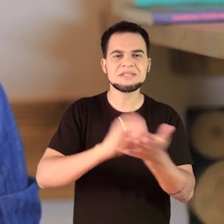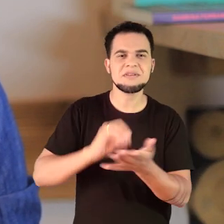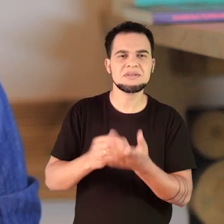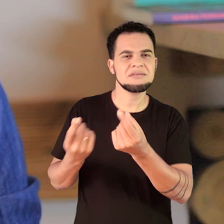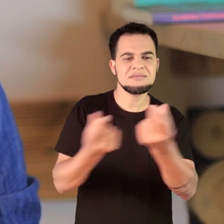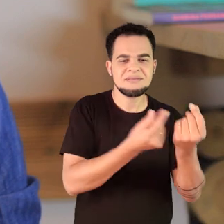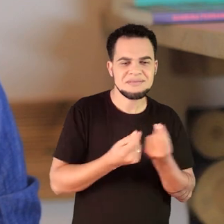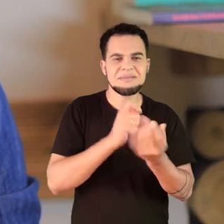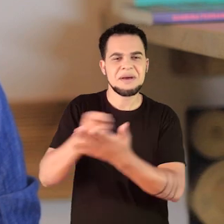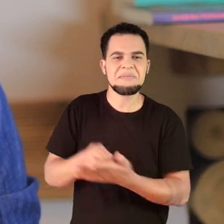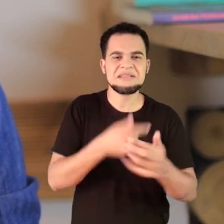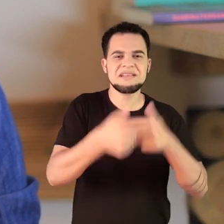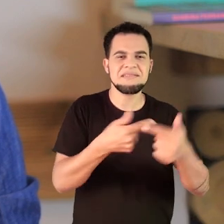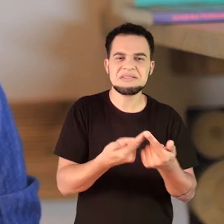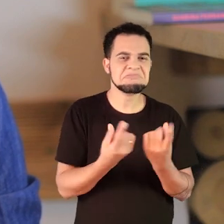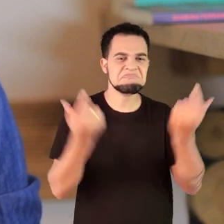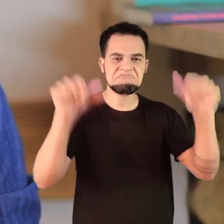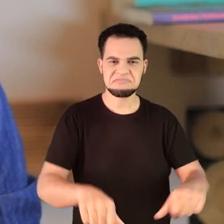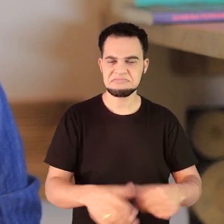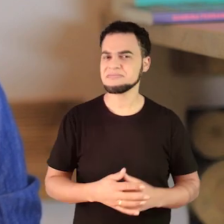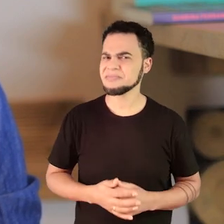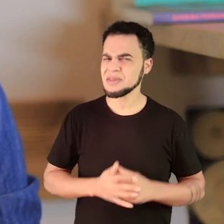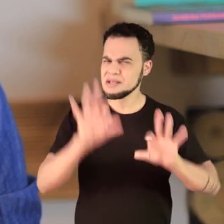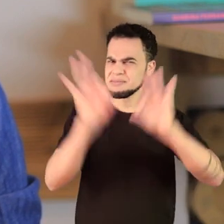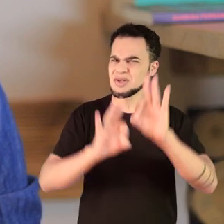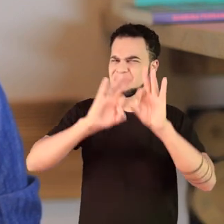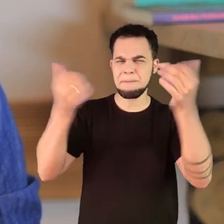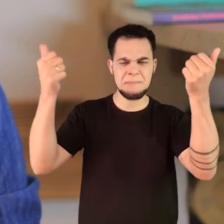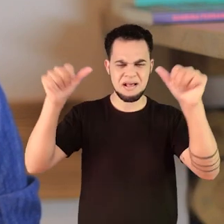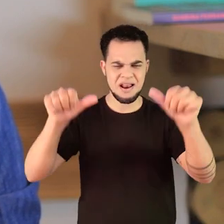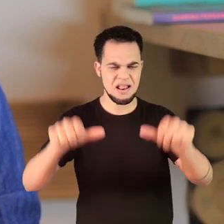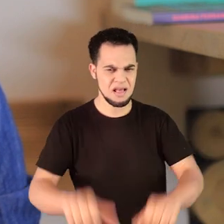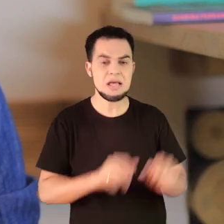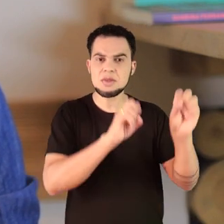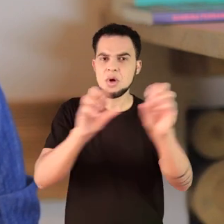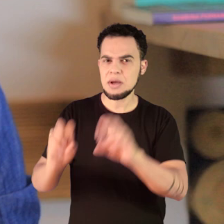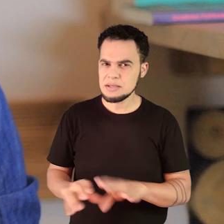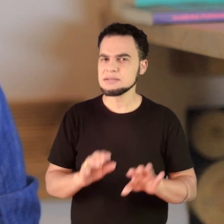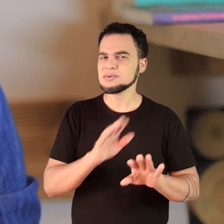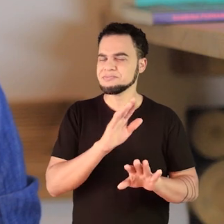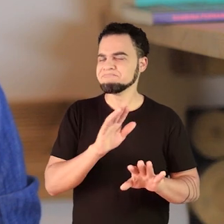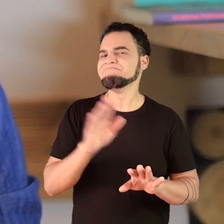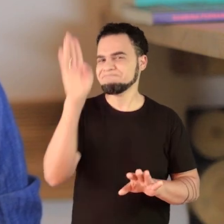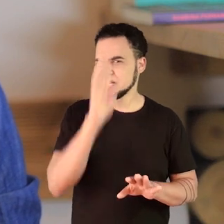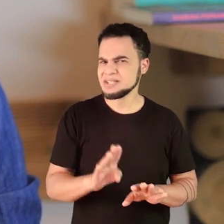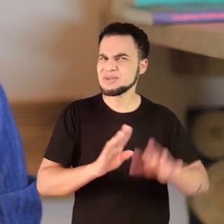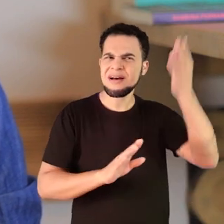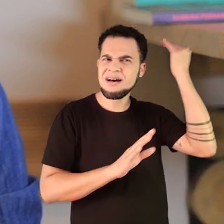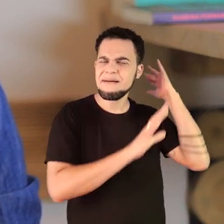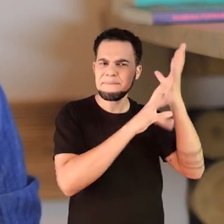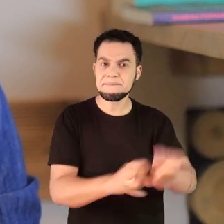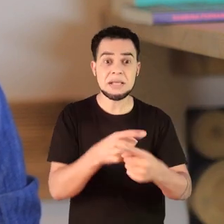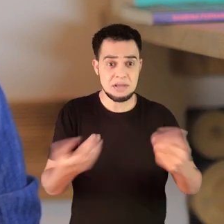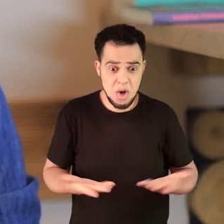de manutenção e pagamento de serviços. Esse projeto de desmonte da educação superior pública no Brasil já vem há muito tempo, mas nunca